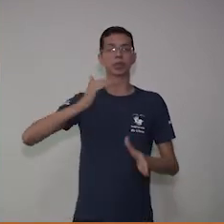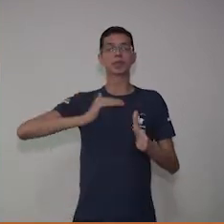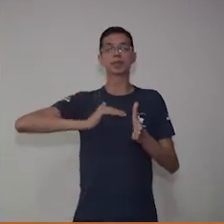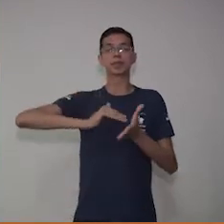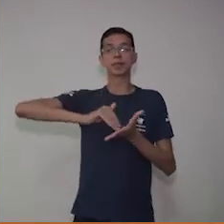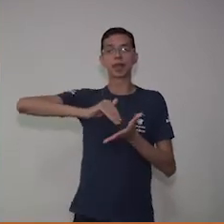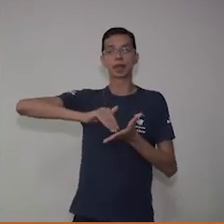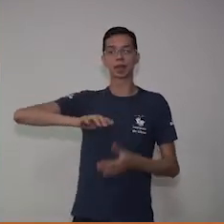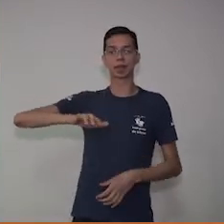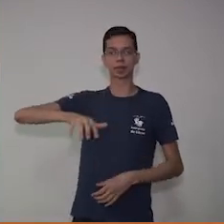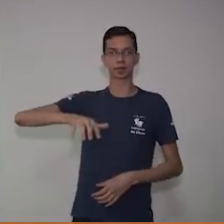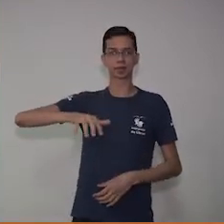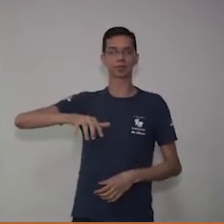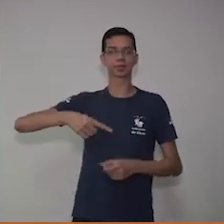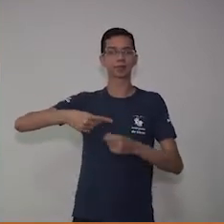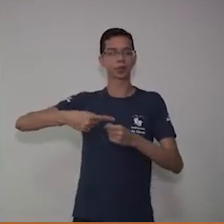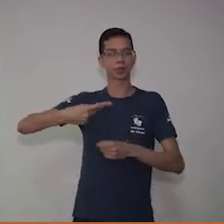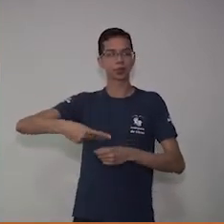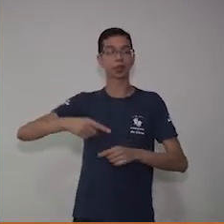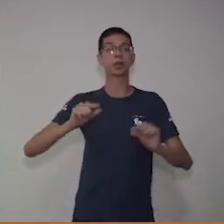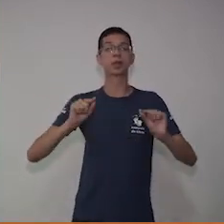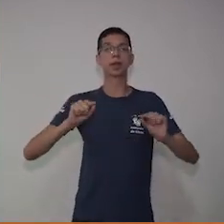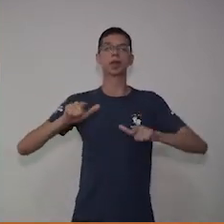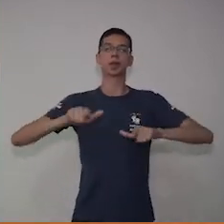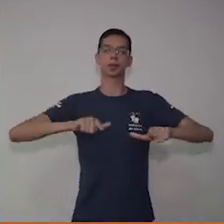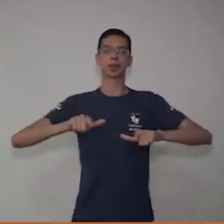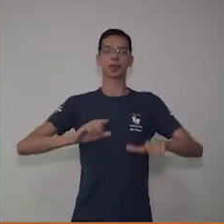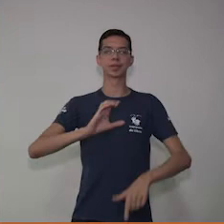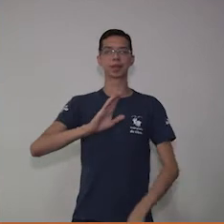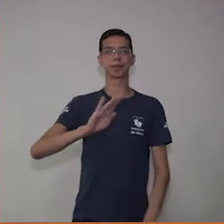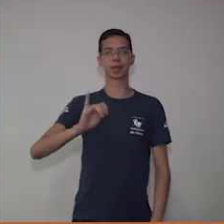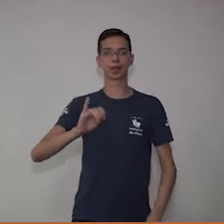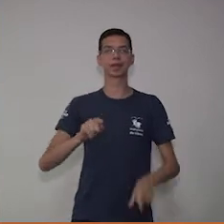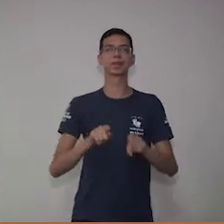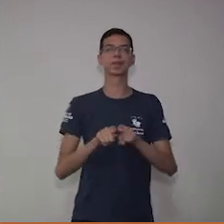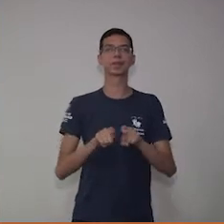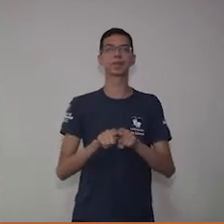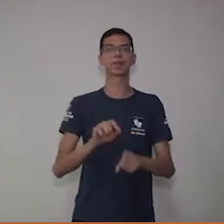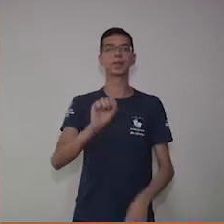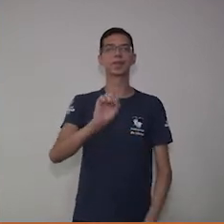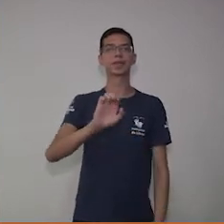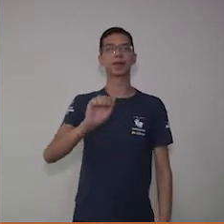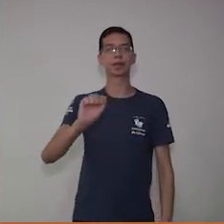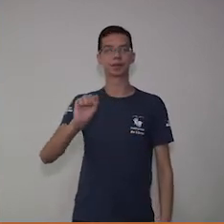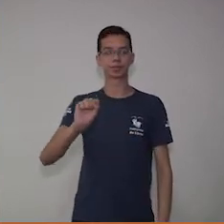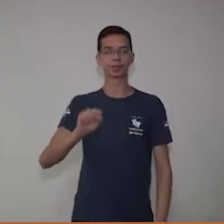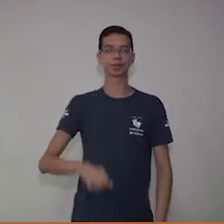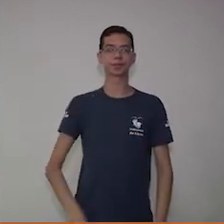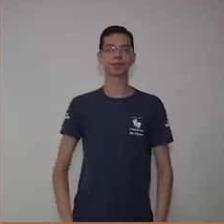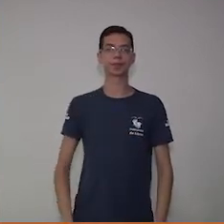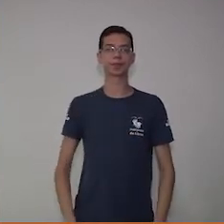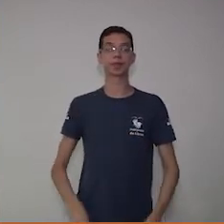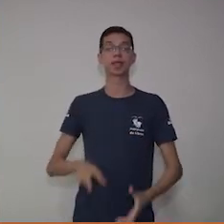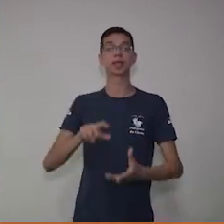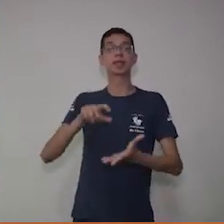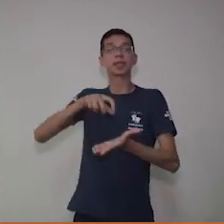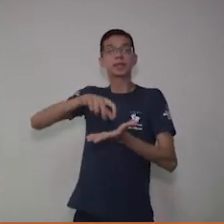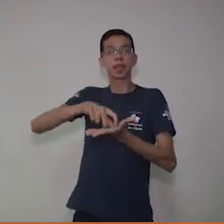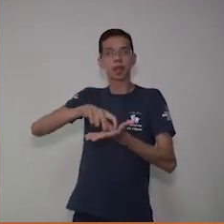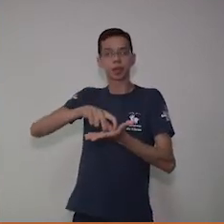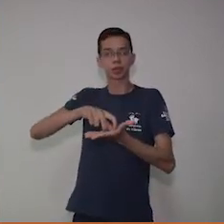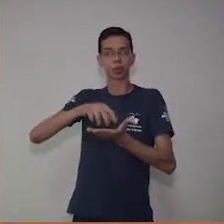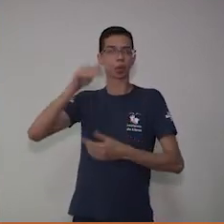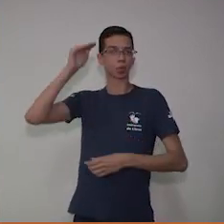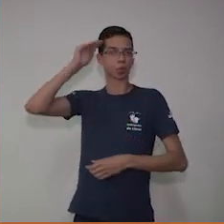que trabalham nos CDIs, nos CEAs, nos centros de acolhida de adulto